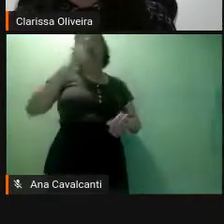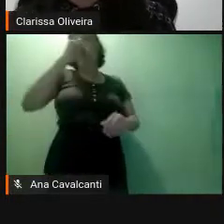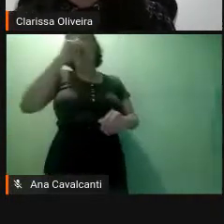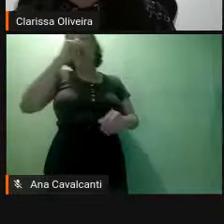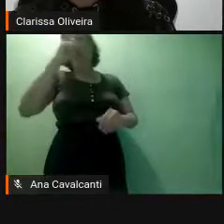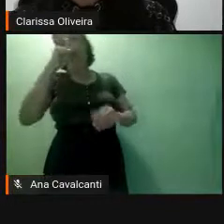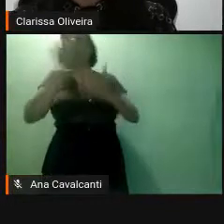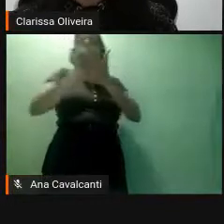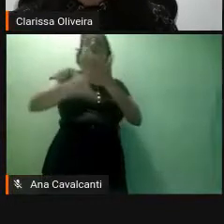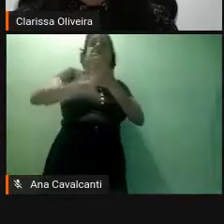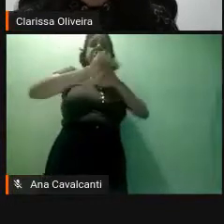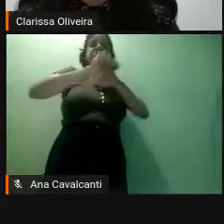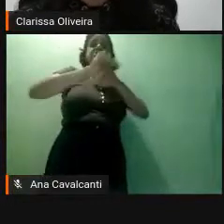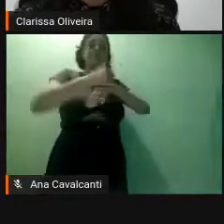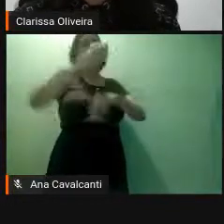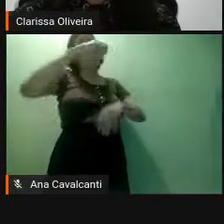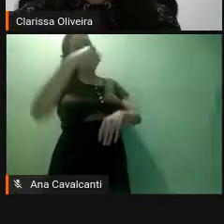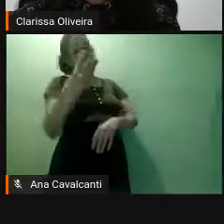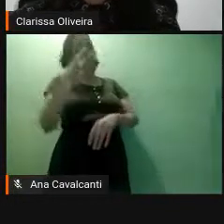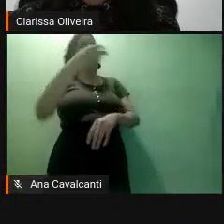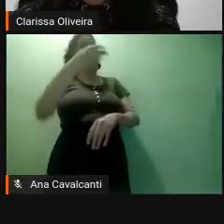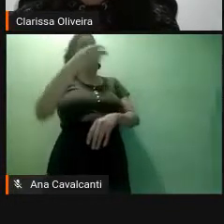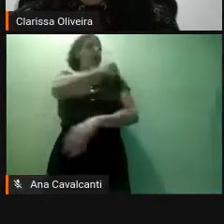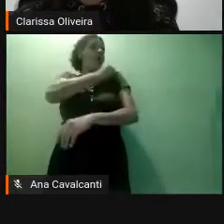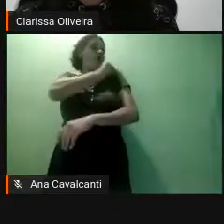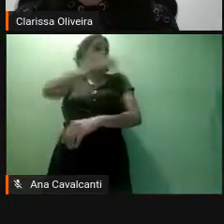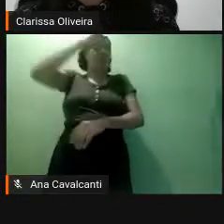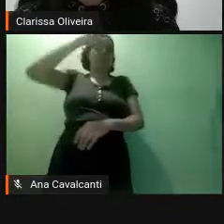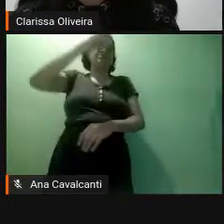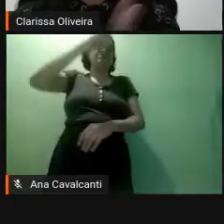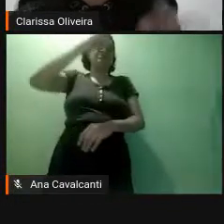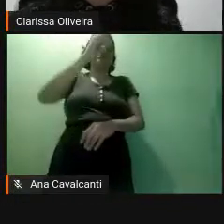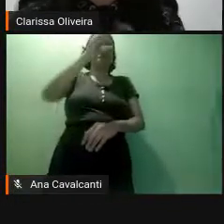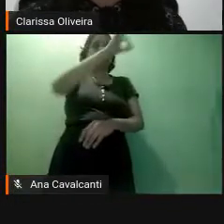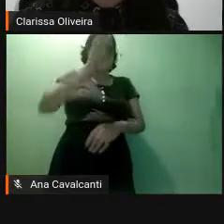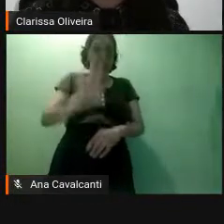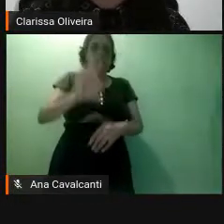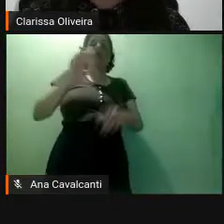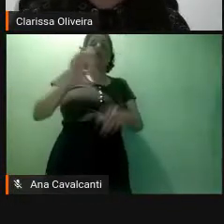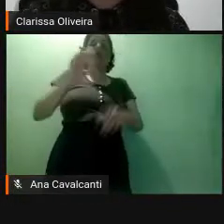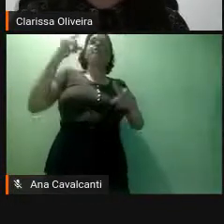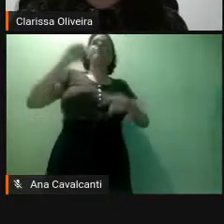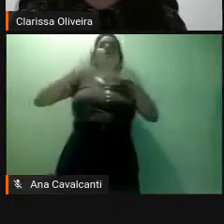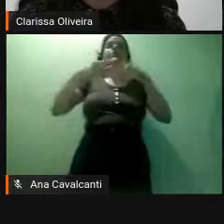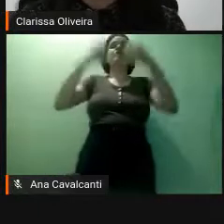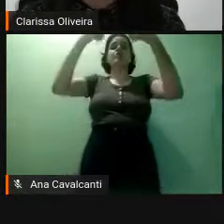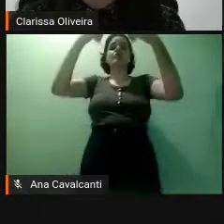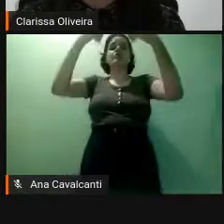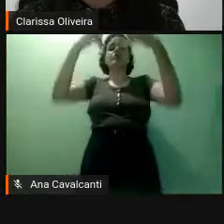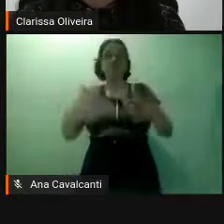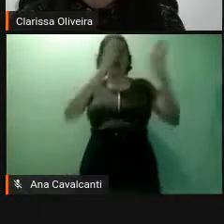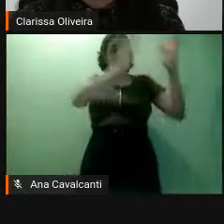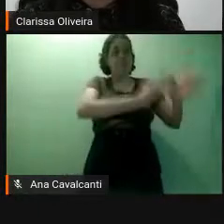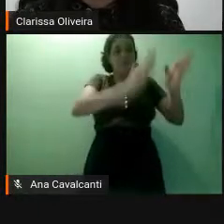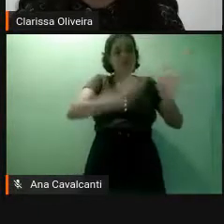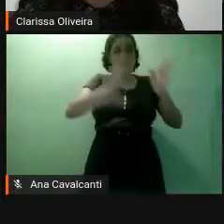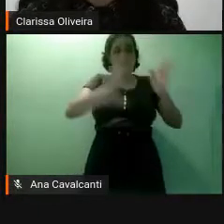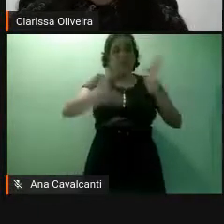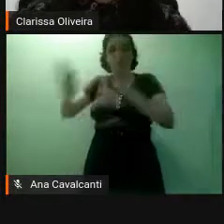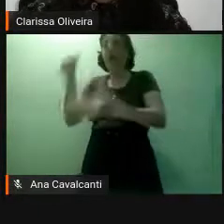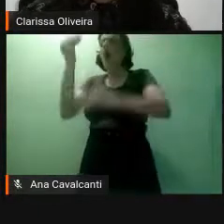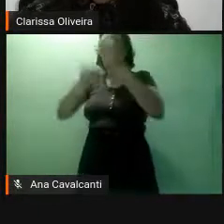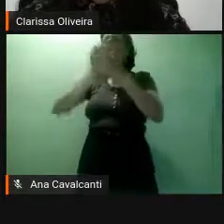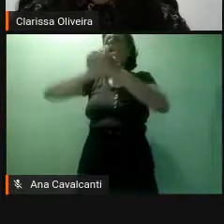sabão, ou com álcool a 70%. Depois eu vou explicar para vocês como a gente faz o passo a passo da higienização das